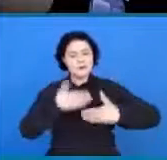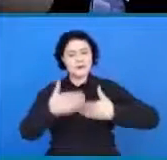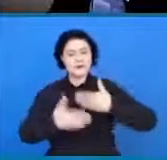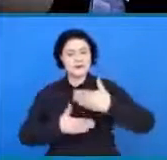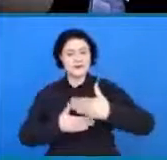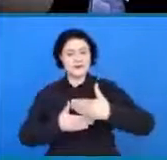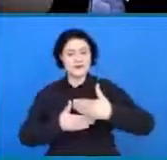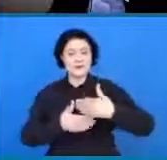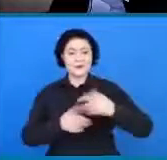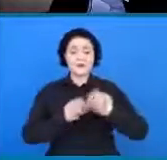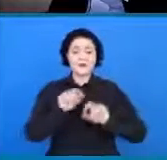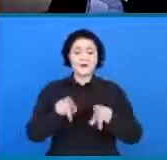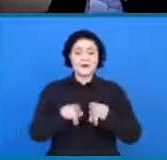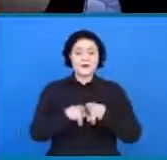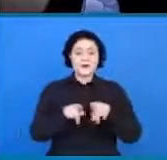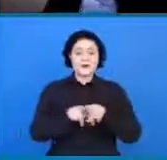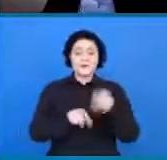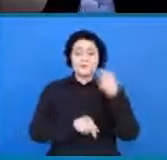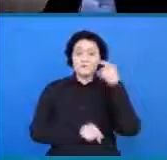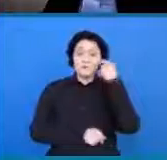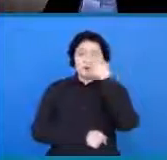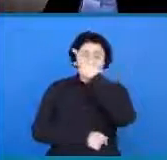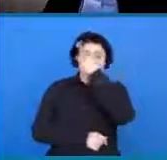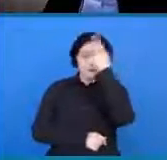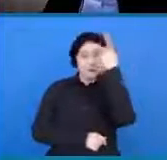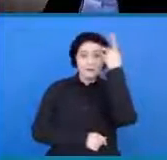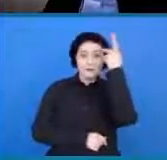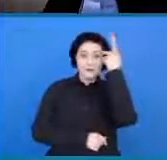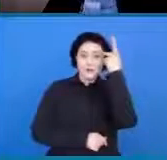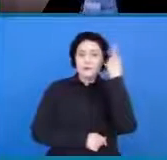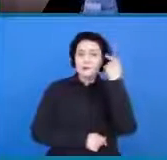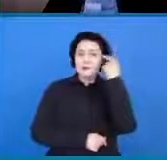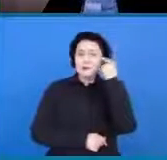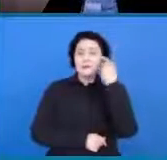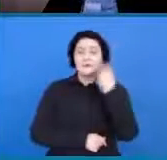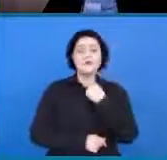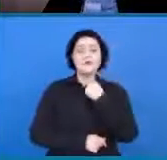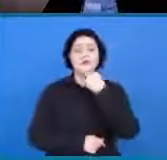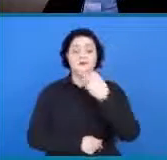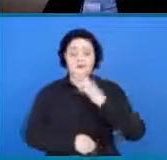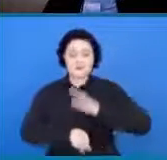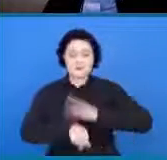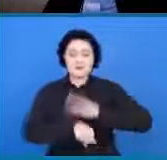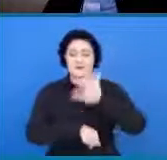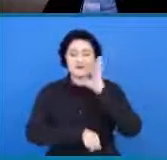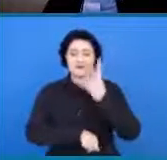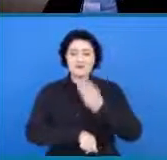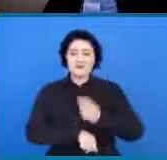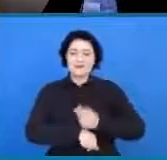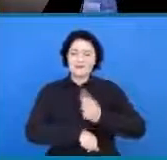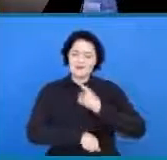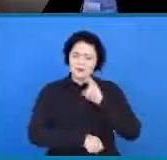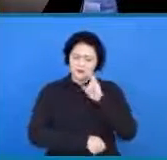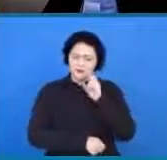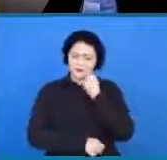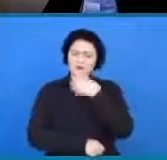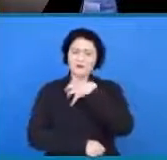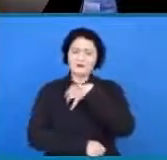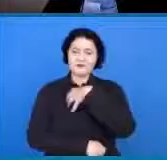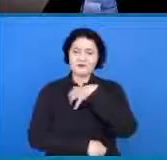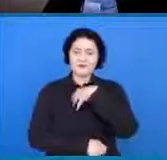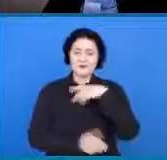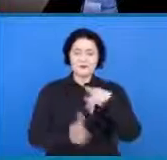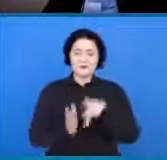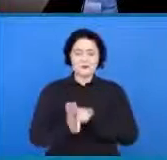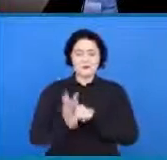O Idealista da emissora que se tornaria posteriormente na voz do Momento Espírita tinha fortes raízes com a